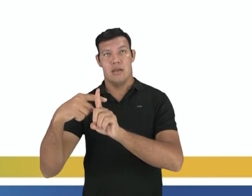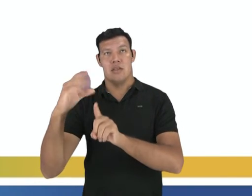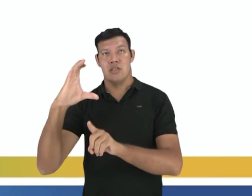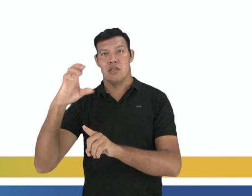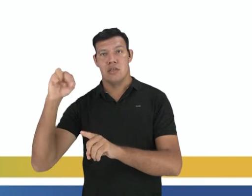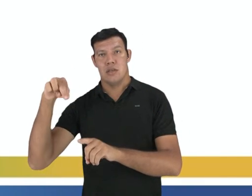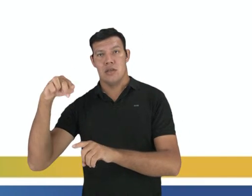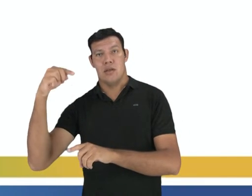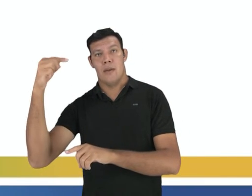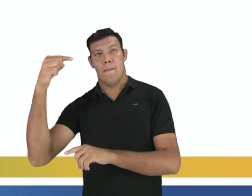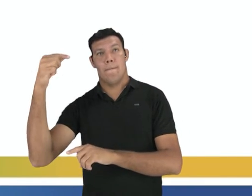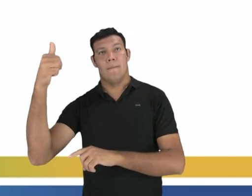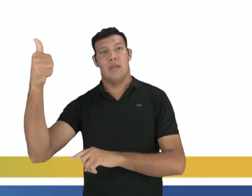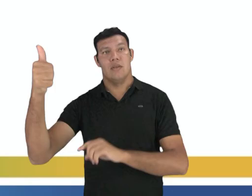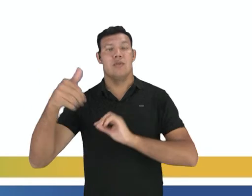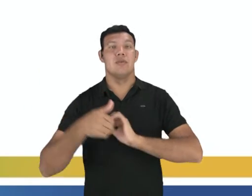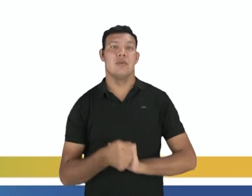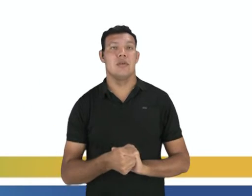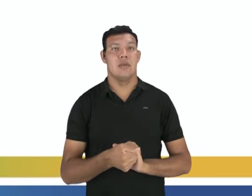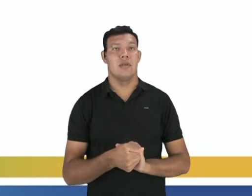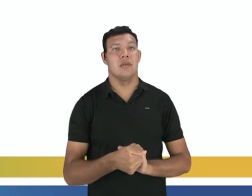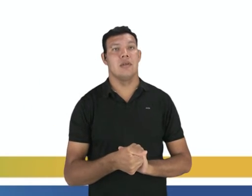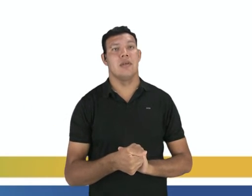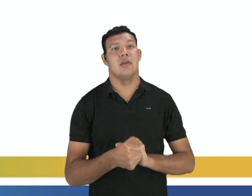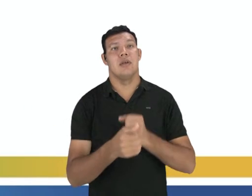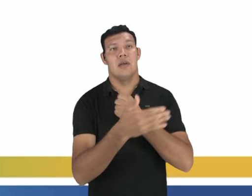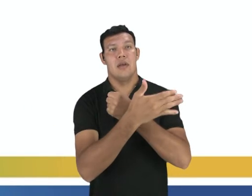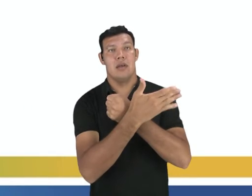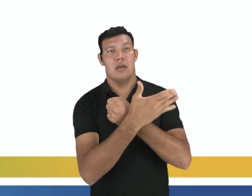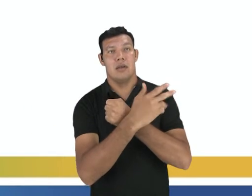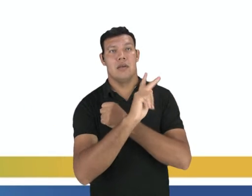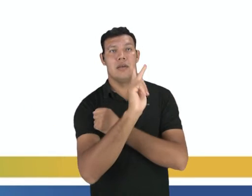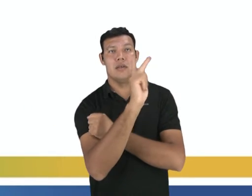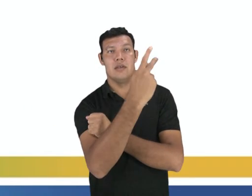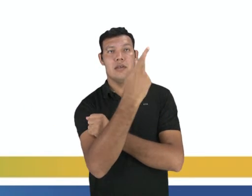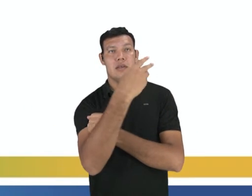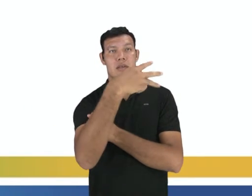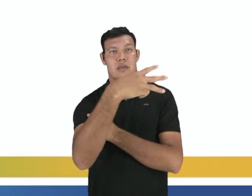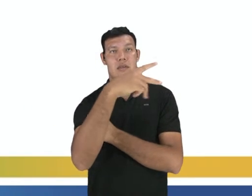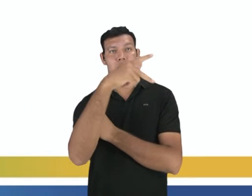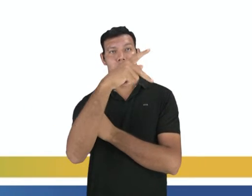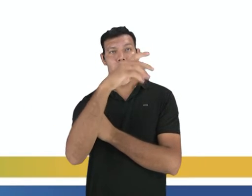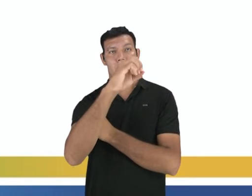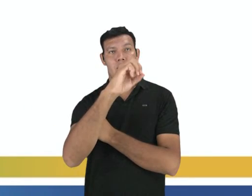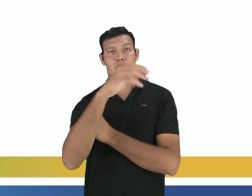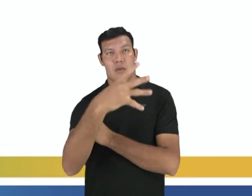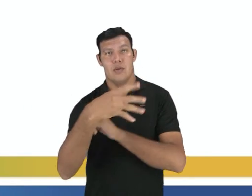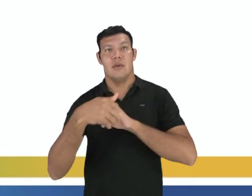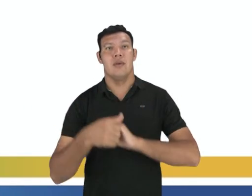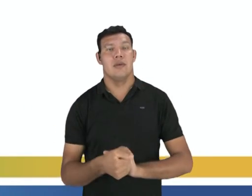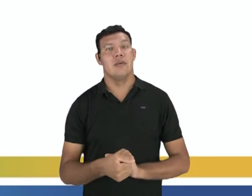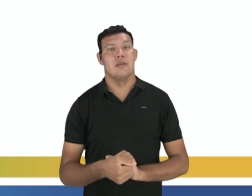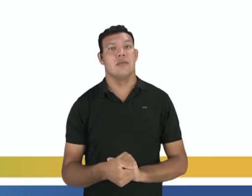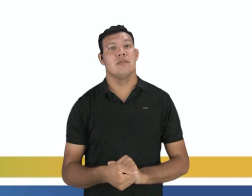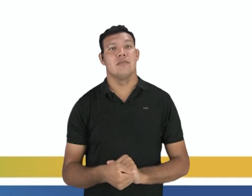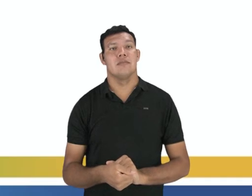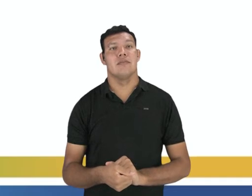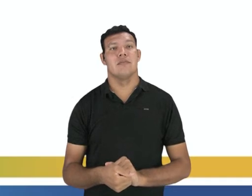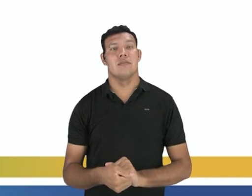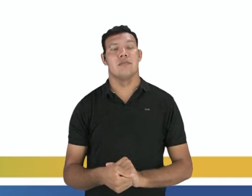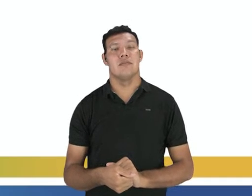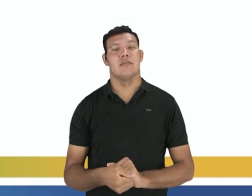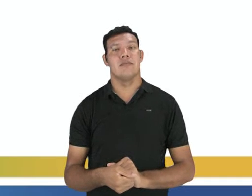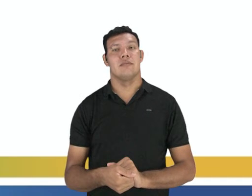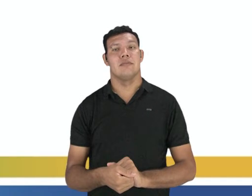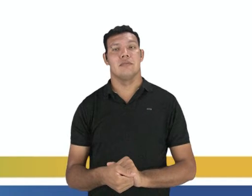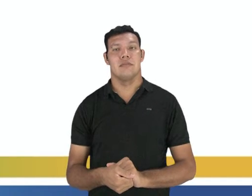aqui, H3PO4, da mesma forma, na presença da água vai formar os íons, cátion e ânion.